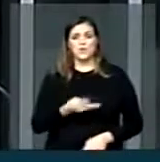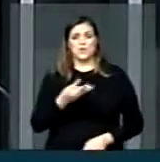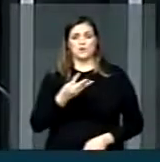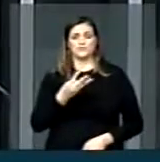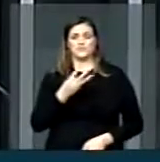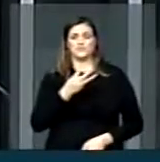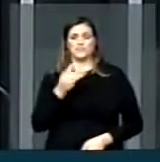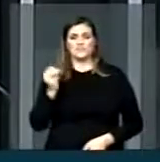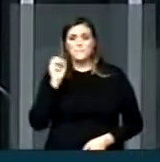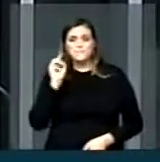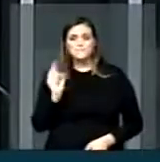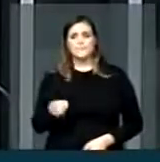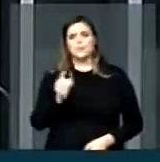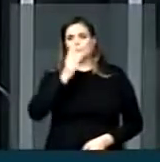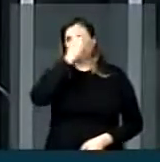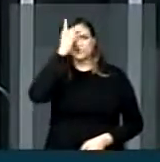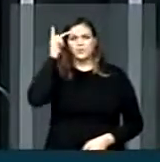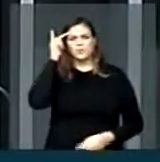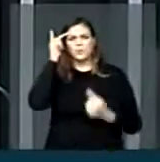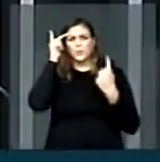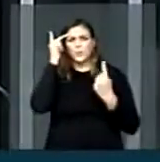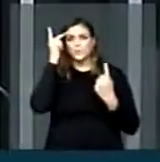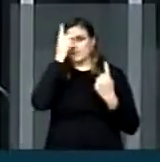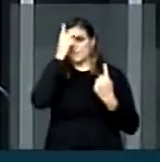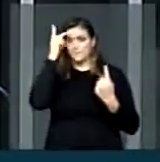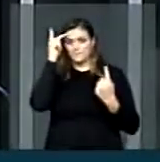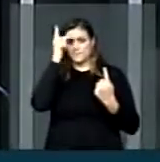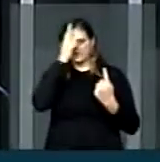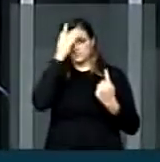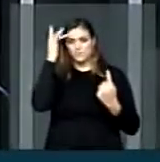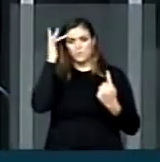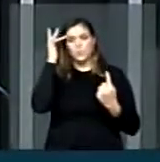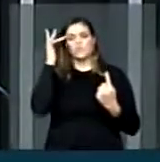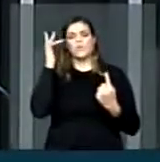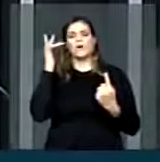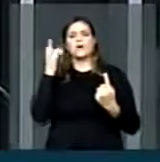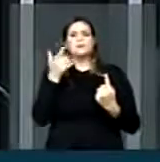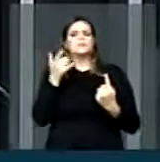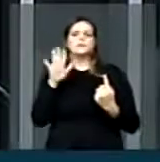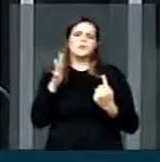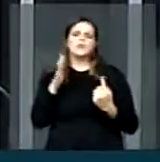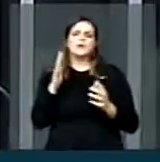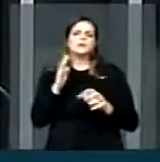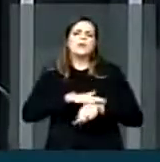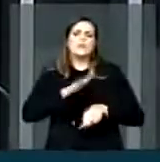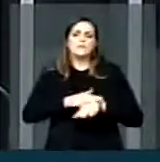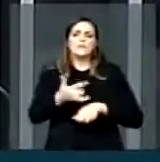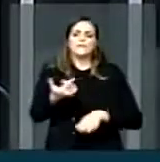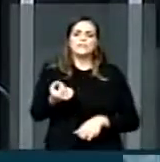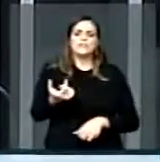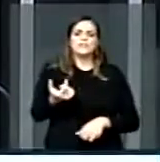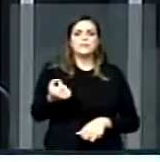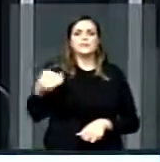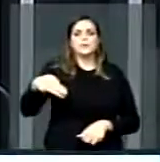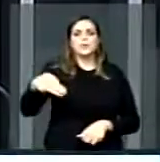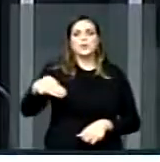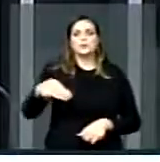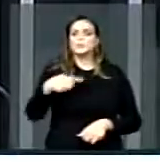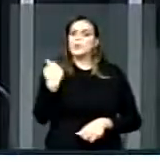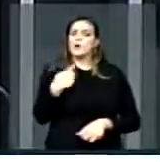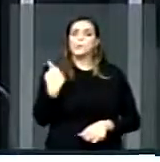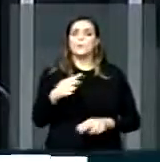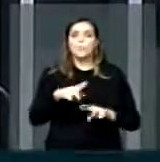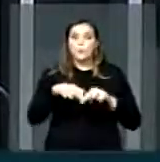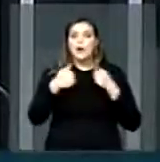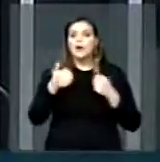3.300.000 pessoas, quer dizer, uma pessoa em cada 20 minutos é morta no mundo com